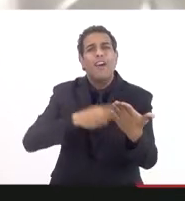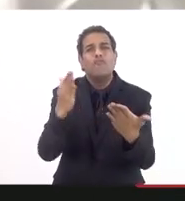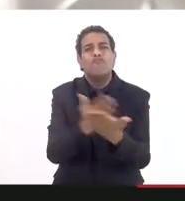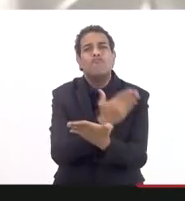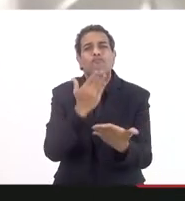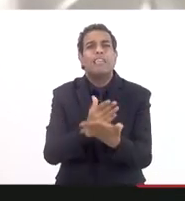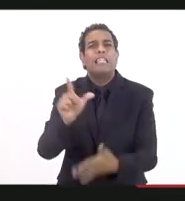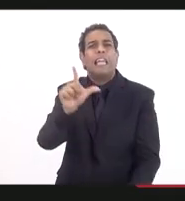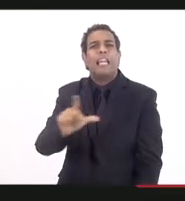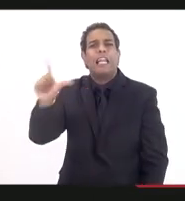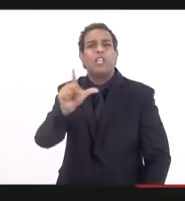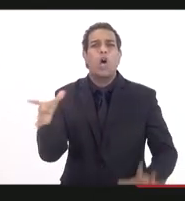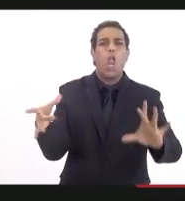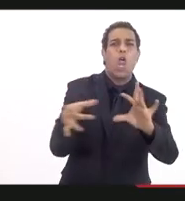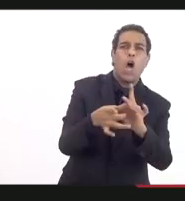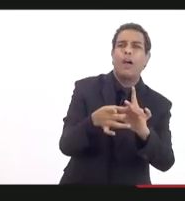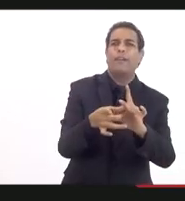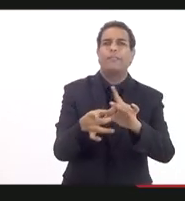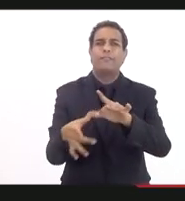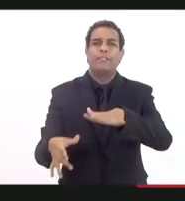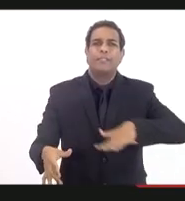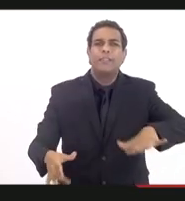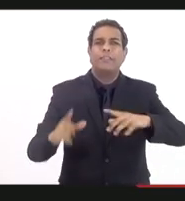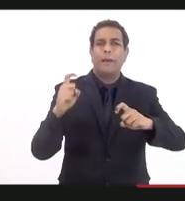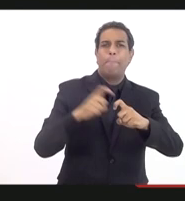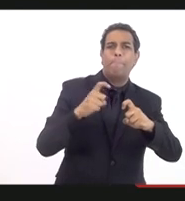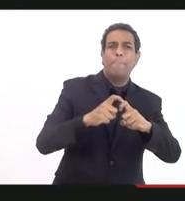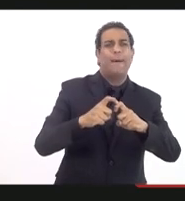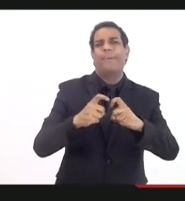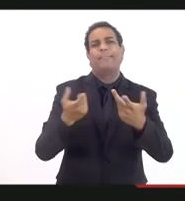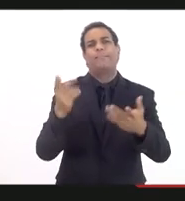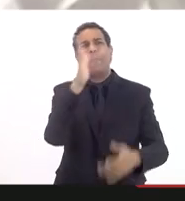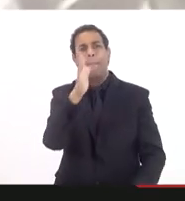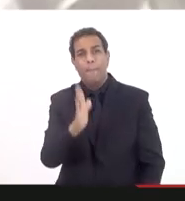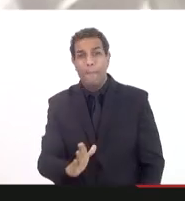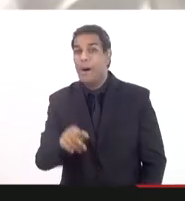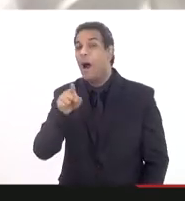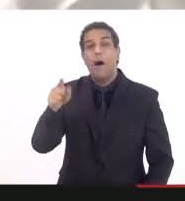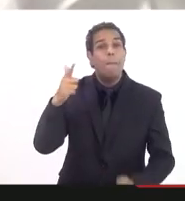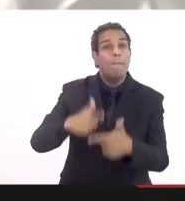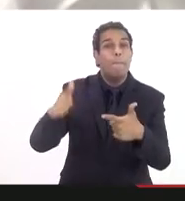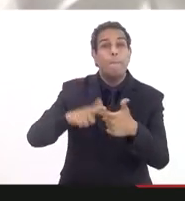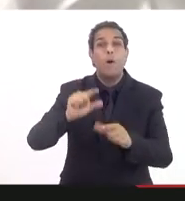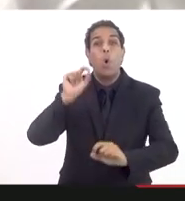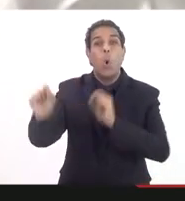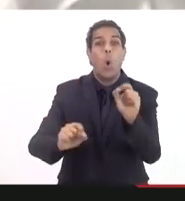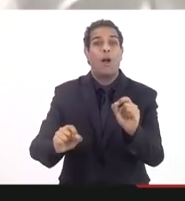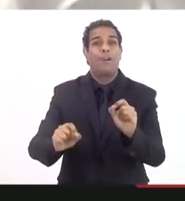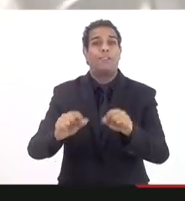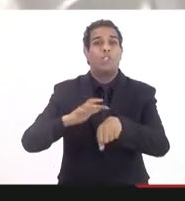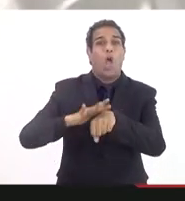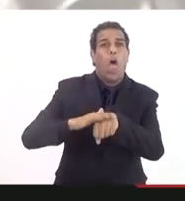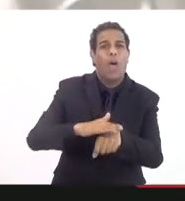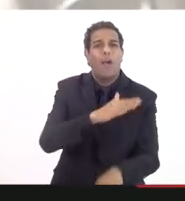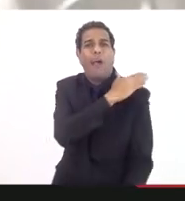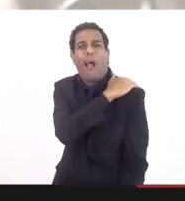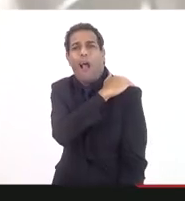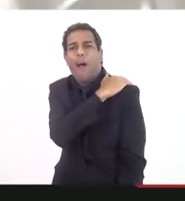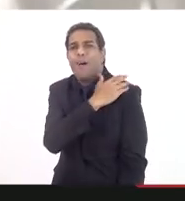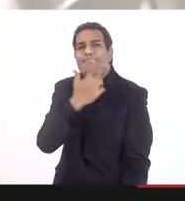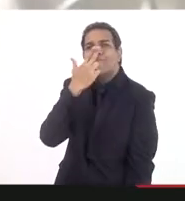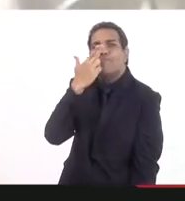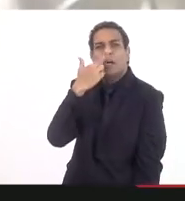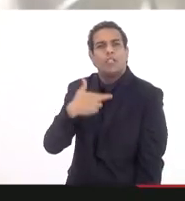principais, os grandes autores da literatura brasileira, a tuberculose aparecia como uma doença romântica, típica